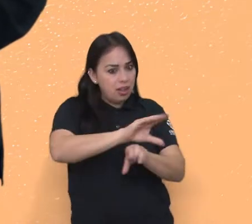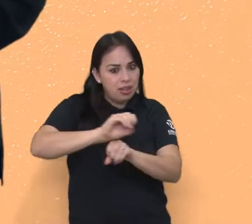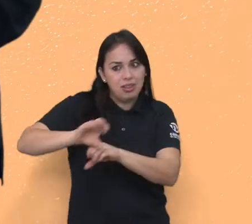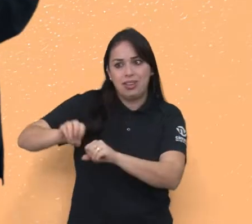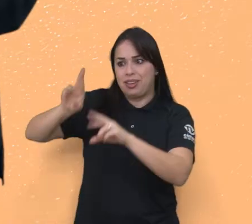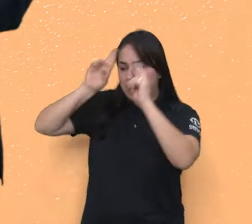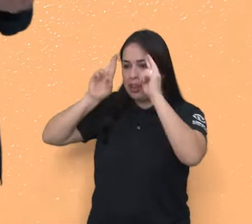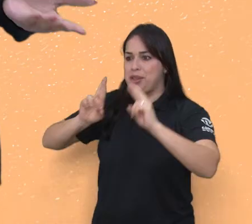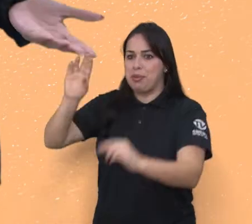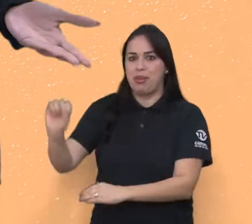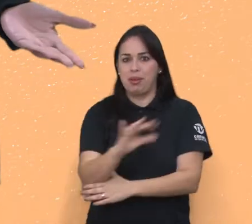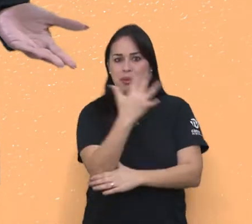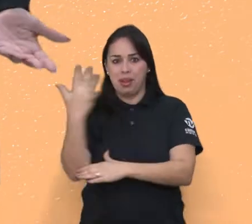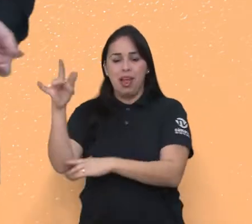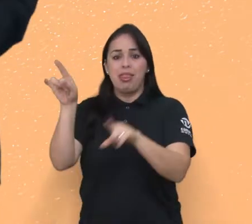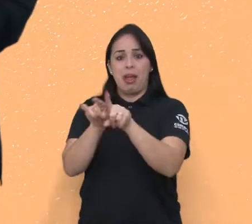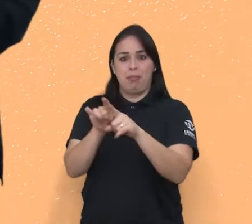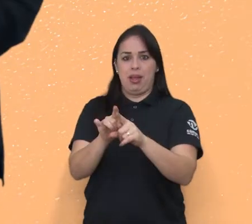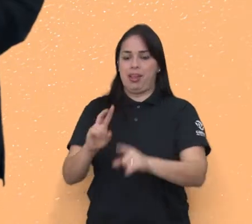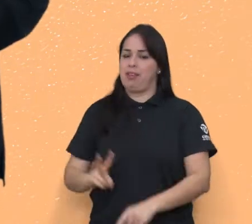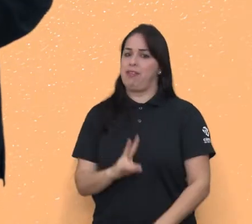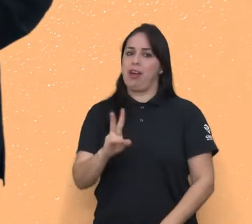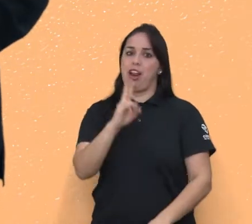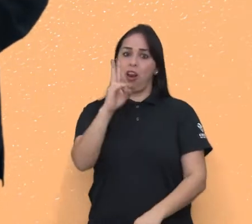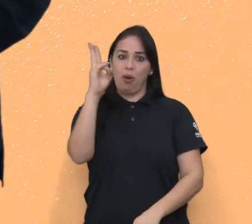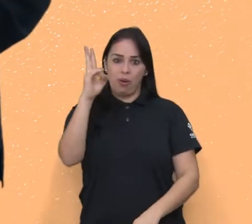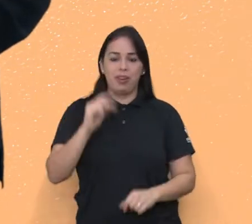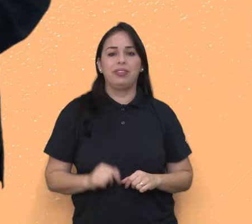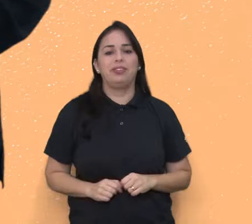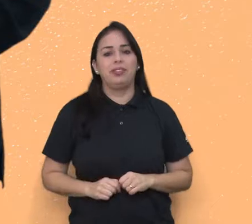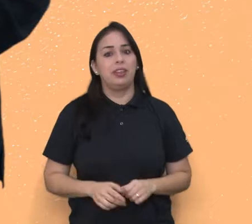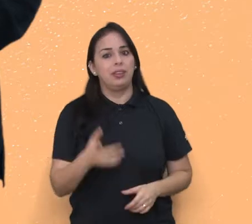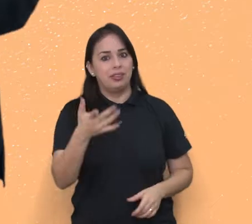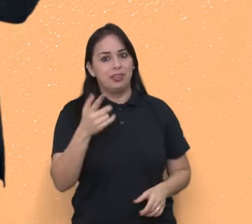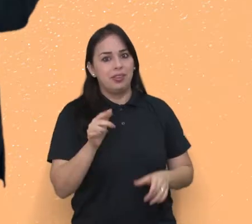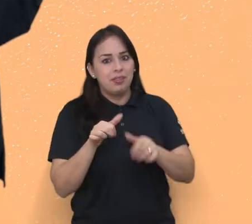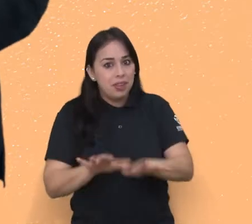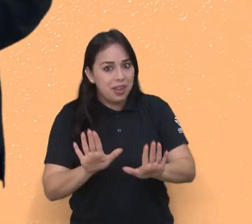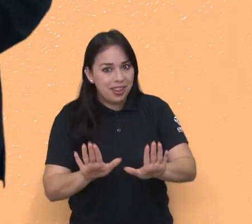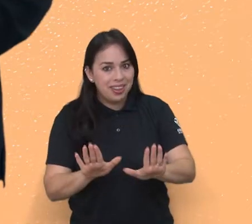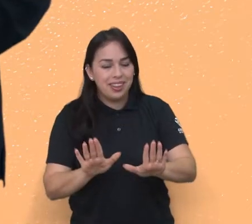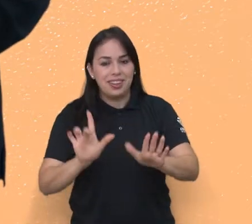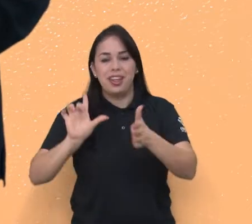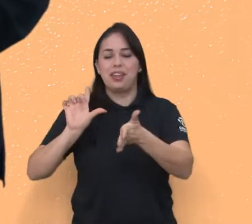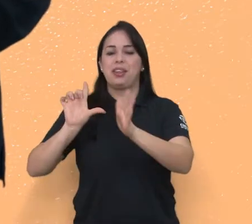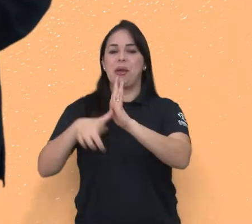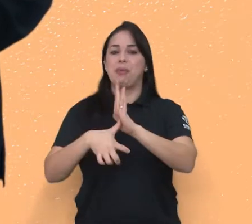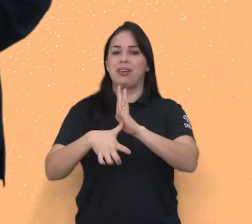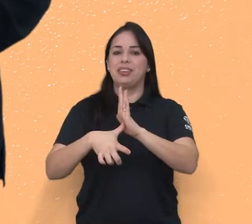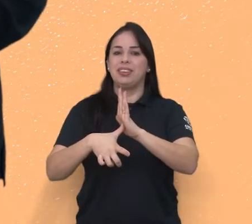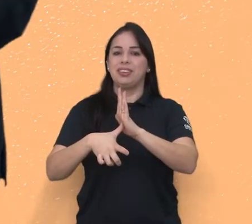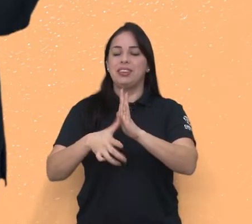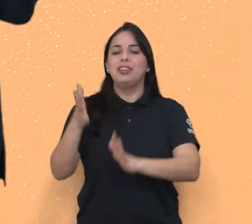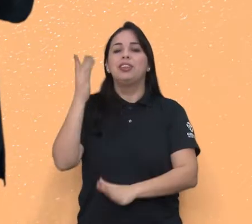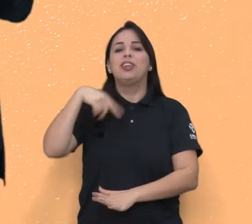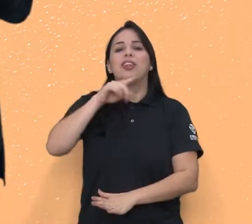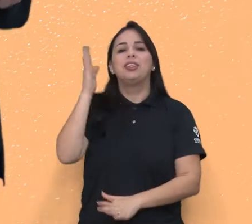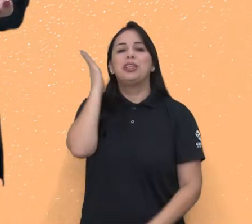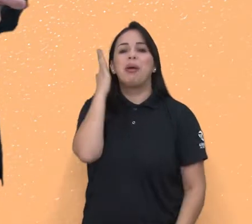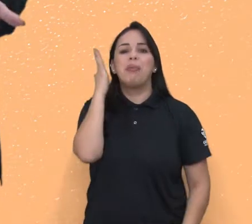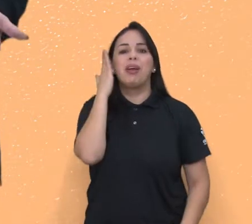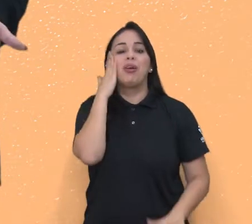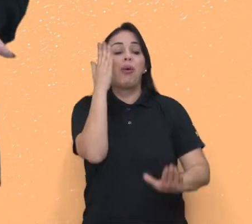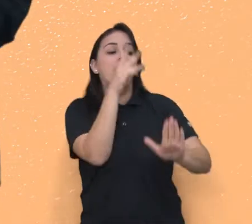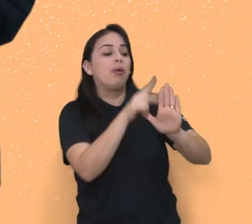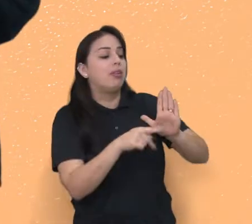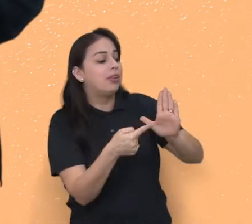o respeito ao meio ambiente e seu valor para as gerações futuras. Fique aí, porque após o intervalo, vamos saber